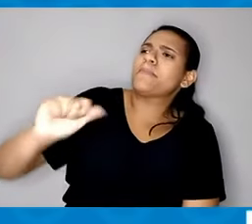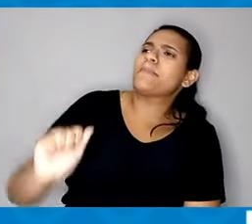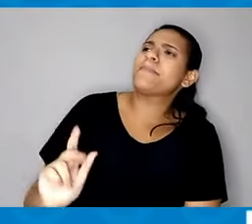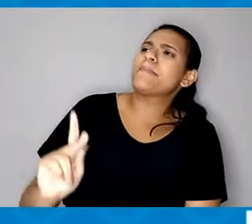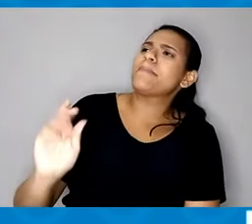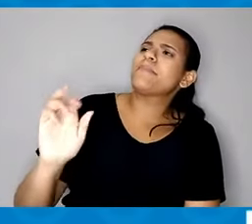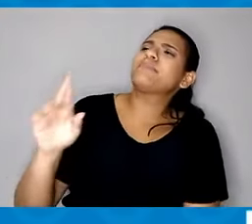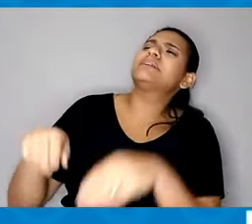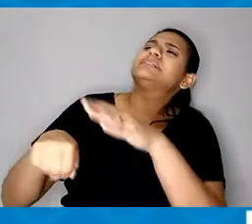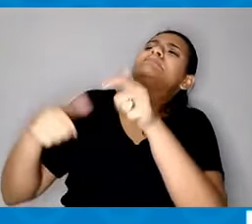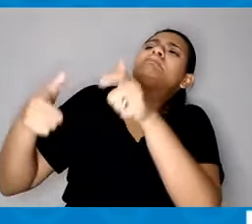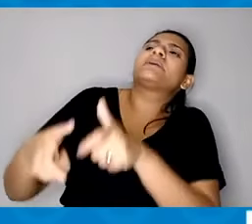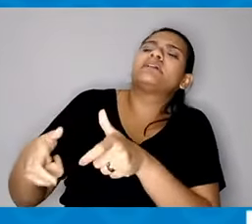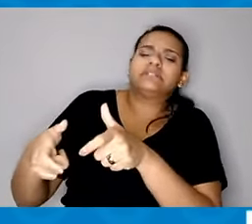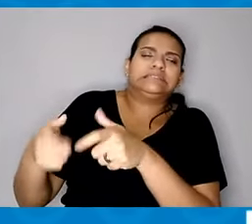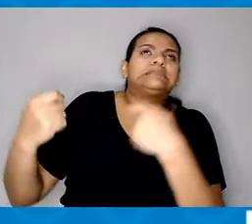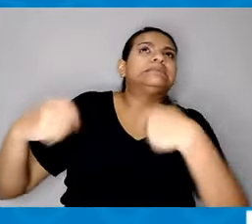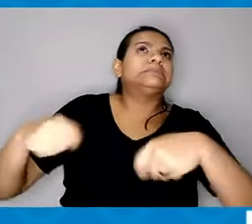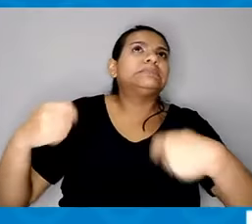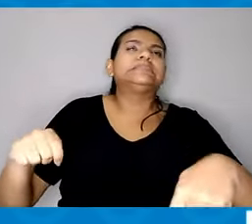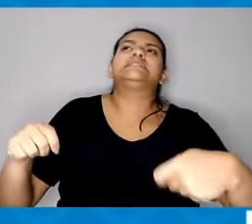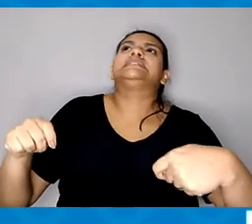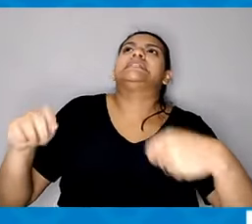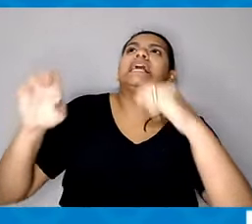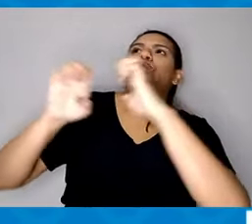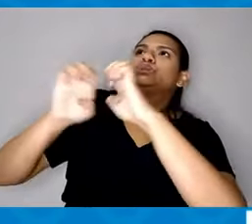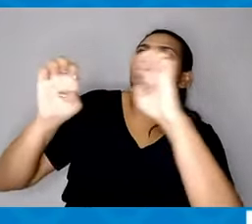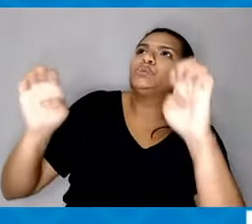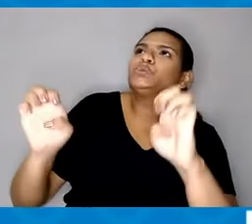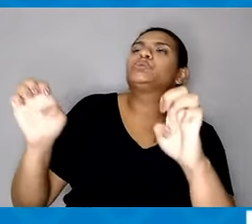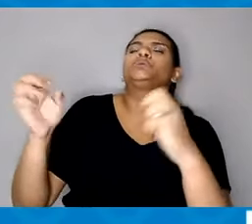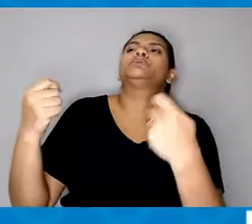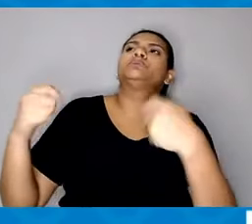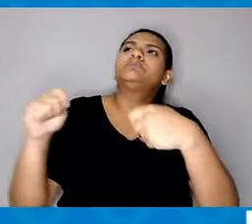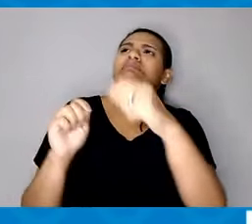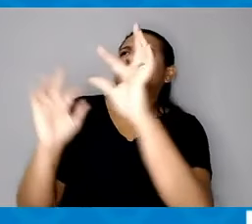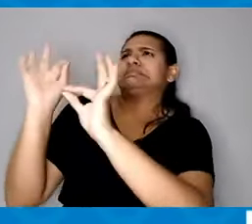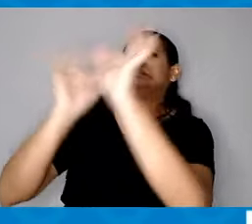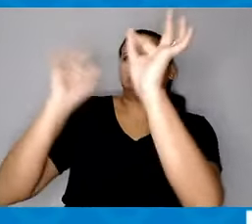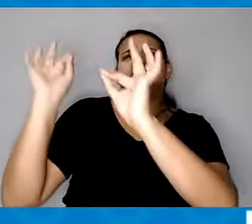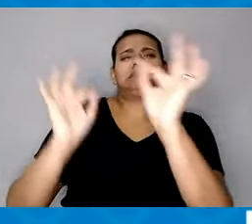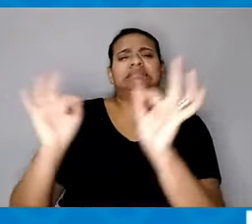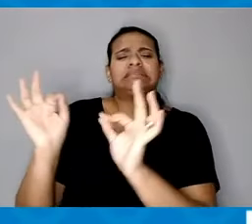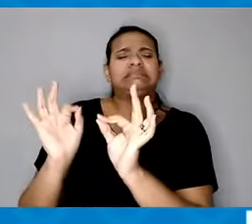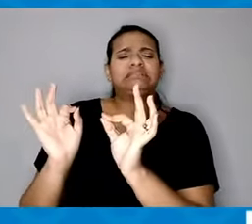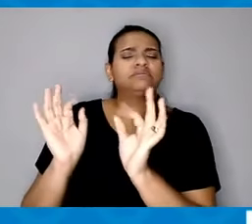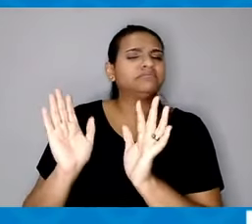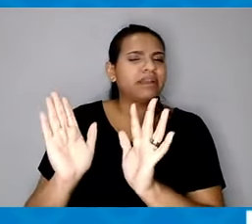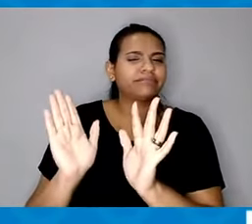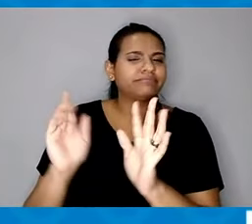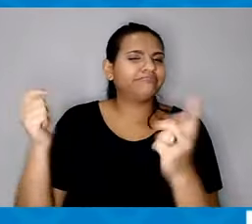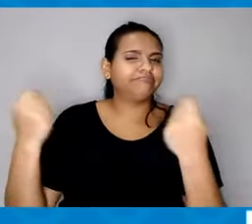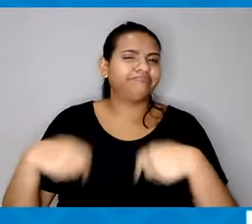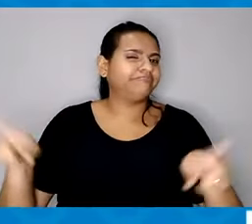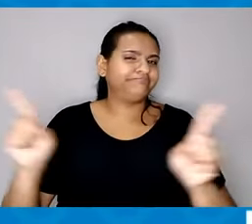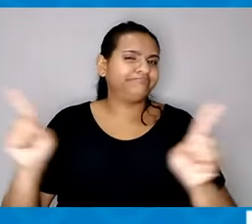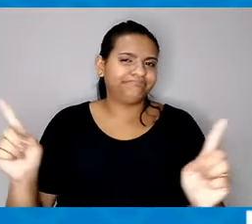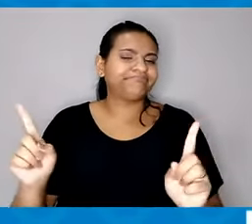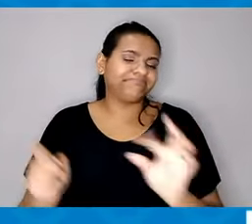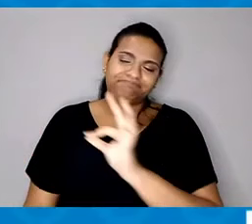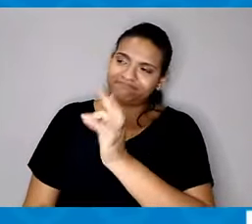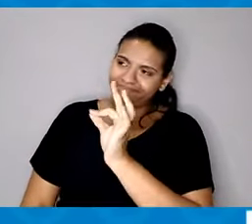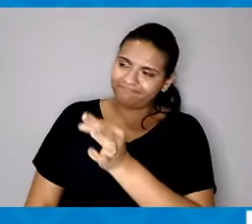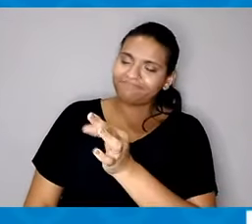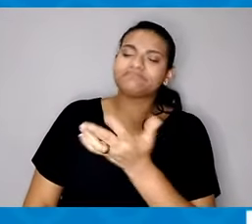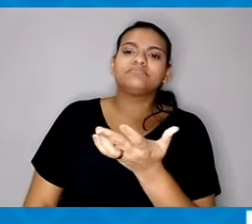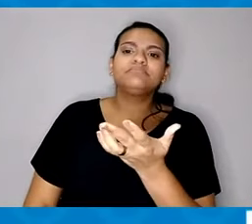essa estrutura, um laboratório super complexo para iniciar qualquer atividade, não necessariamente, né? E, ao